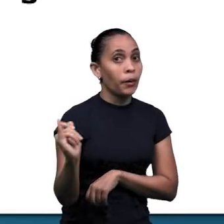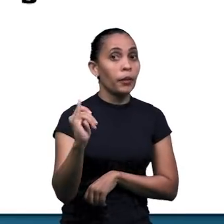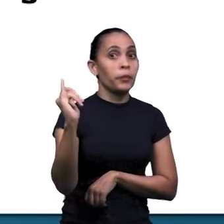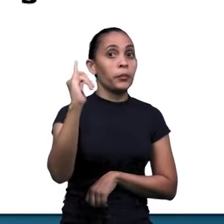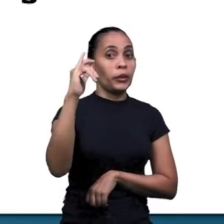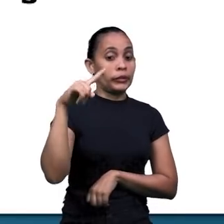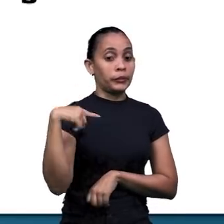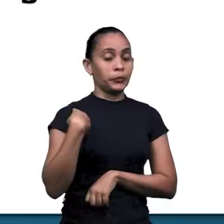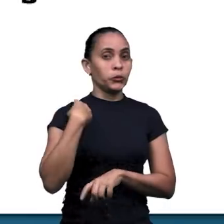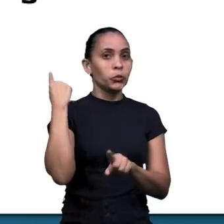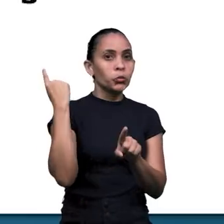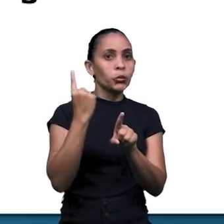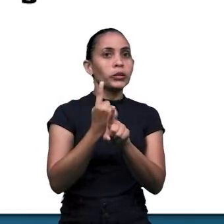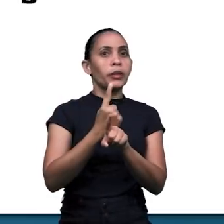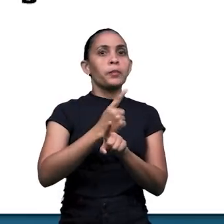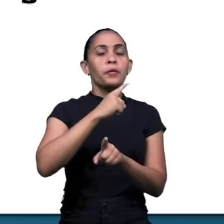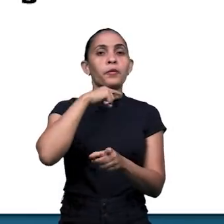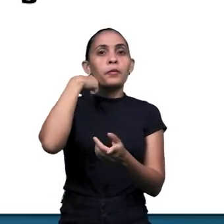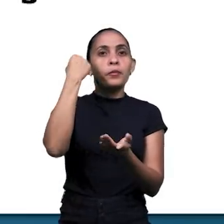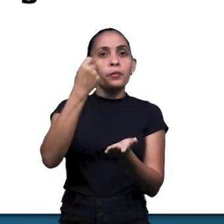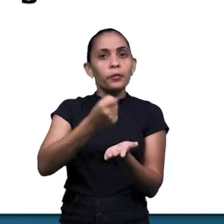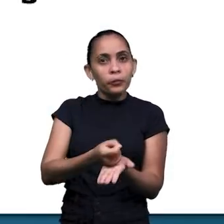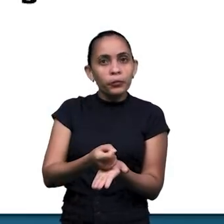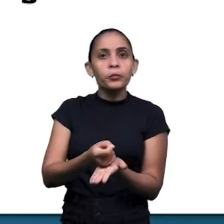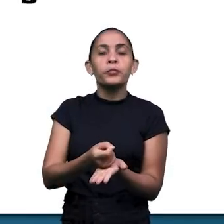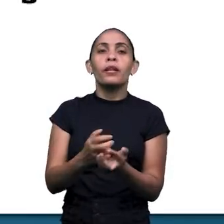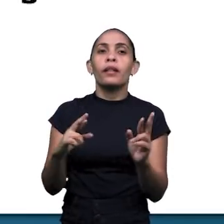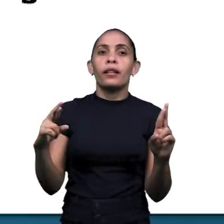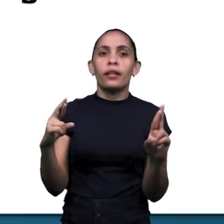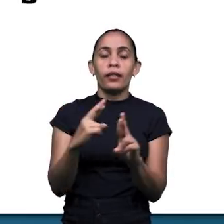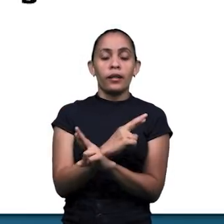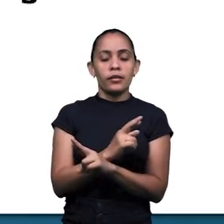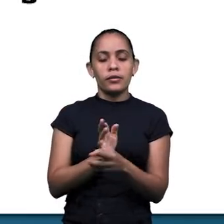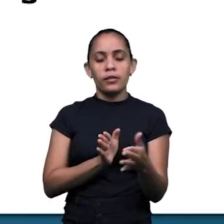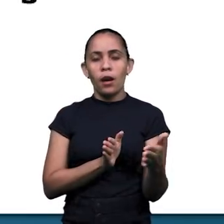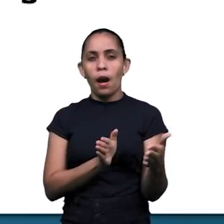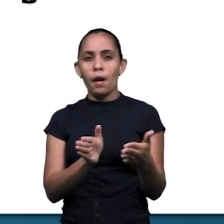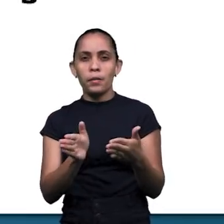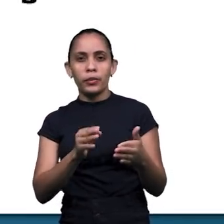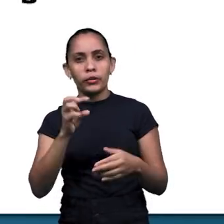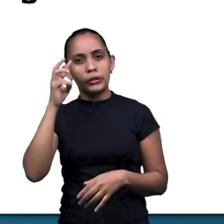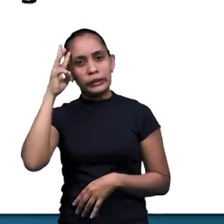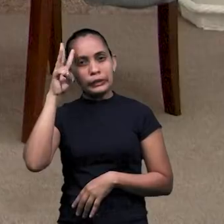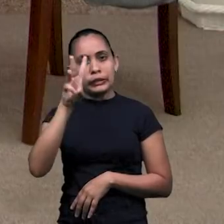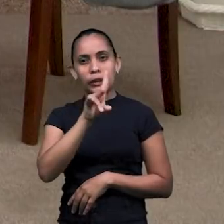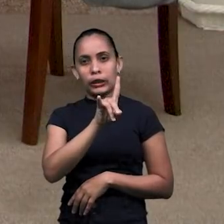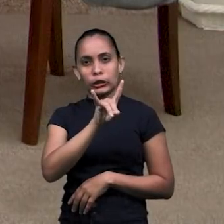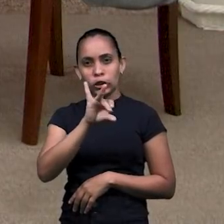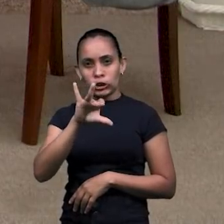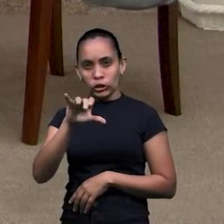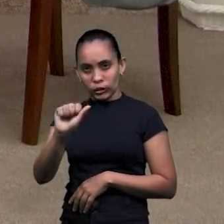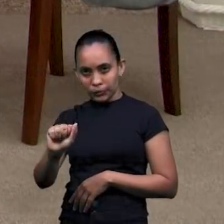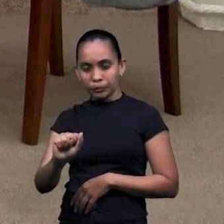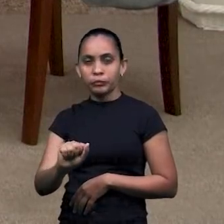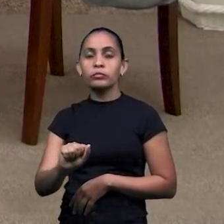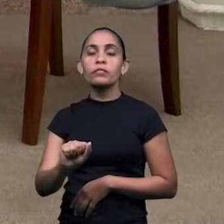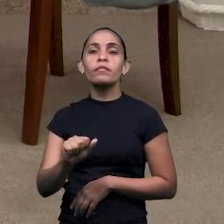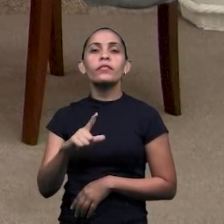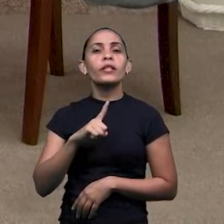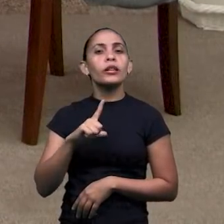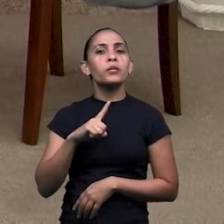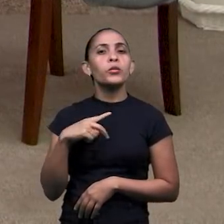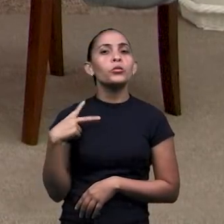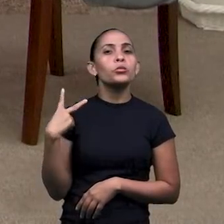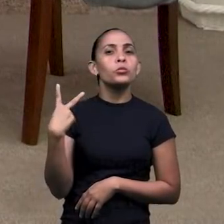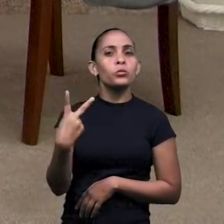que encontramos no Velho Testamento com relação ao período de 3 dias? Temos também 2